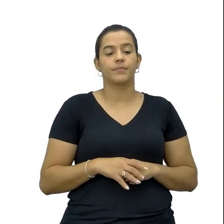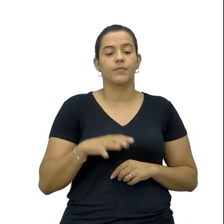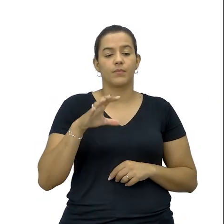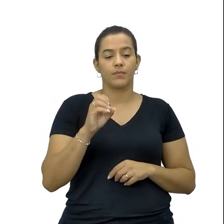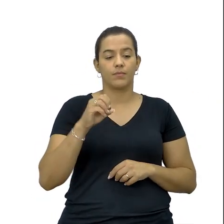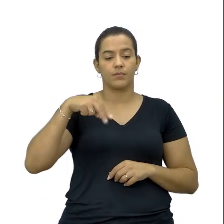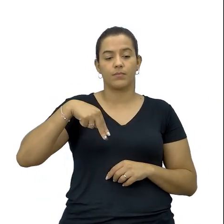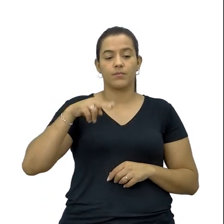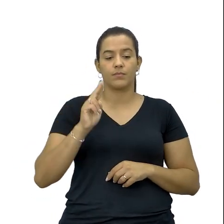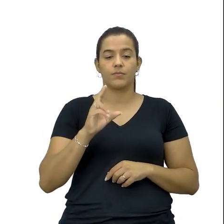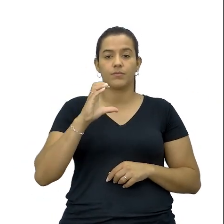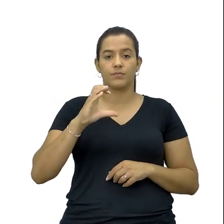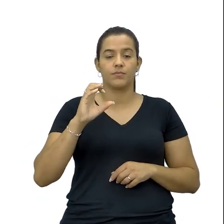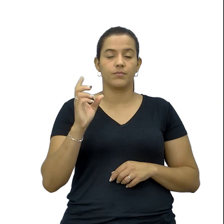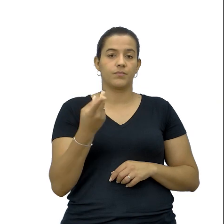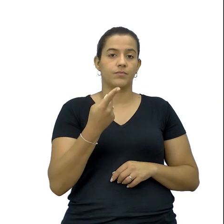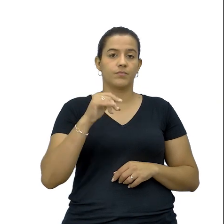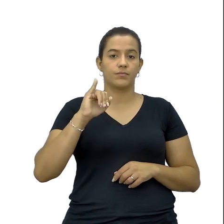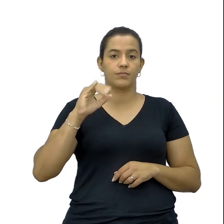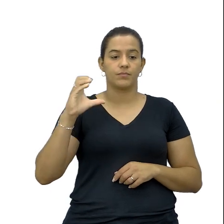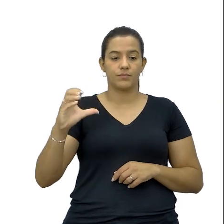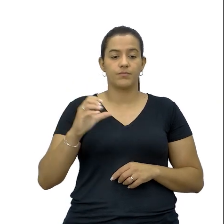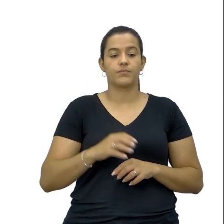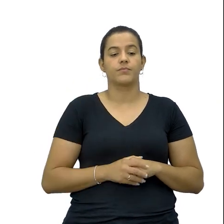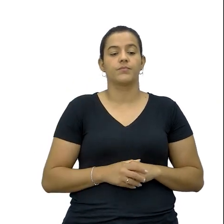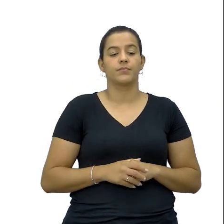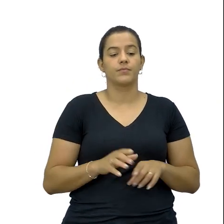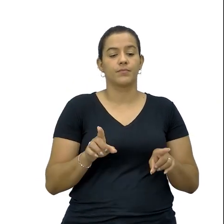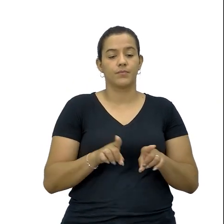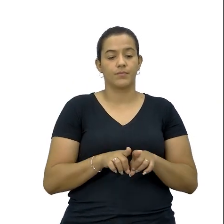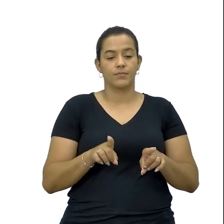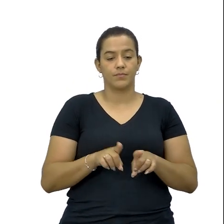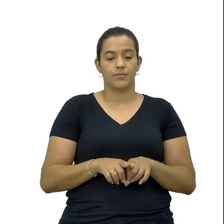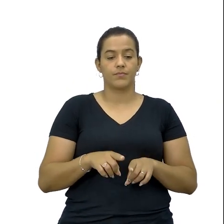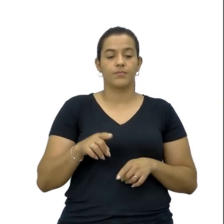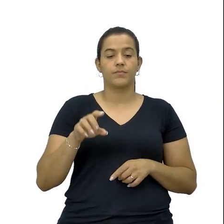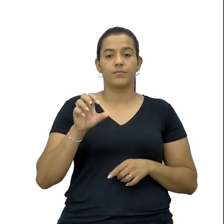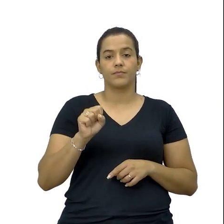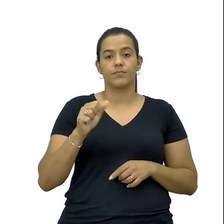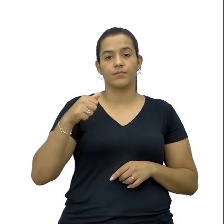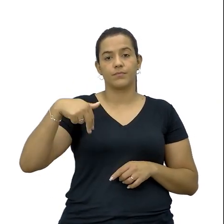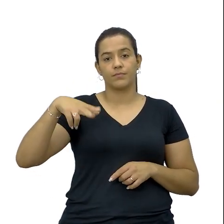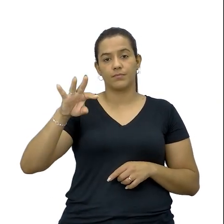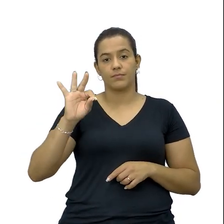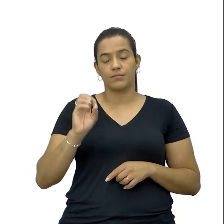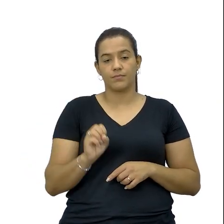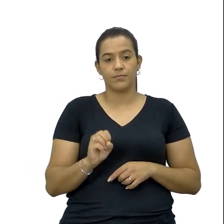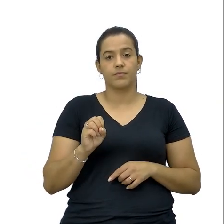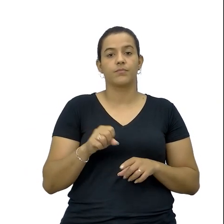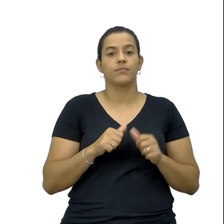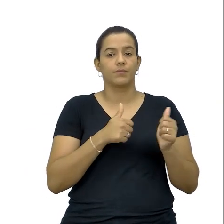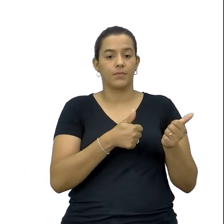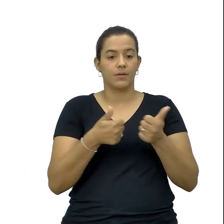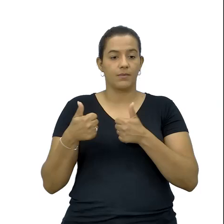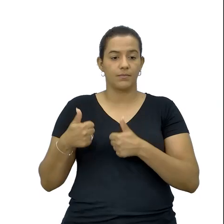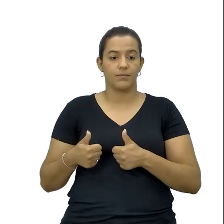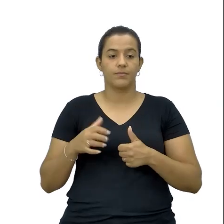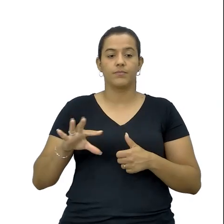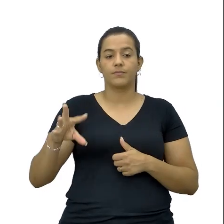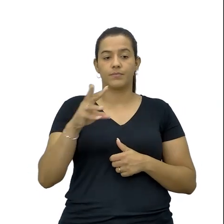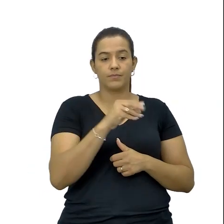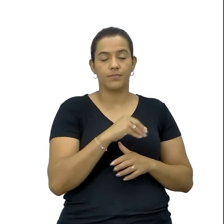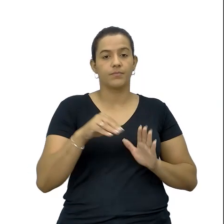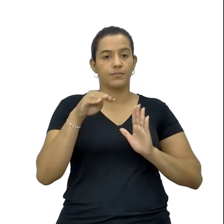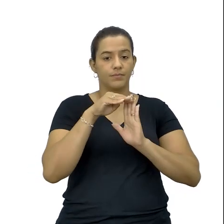sobre resoluções de problema, e a Patrícia Santos e Guimarães, tá bom? Aqui são os